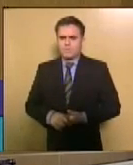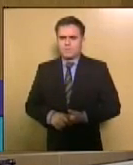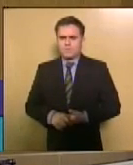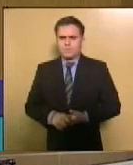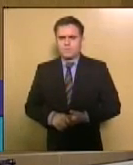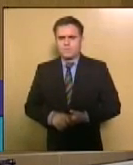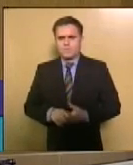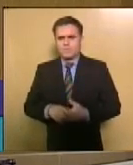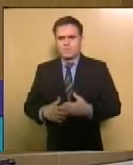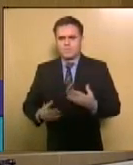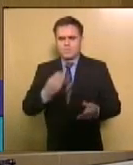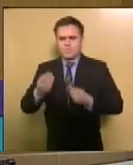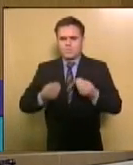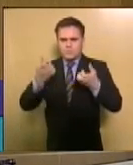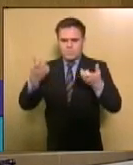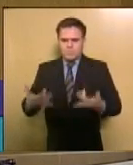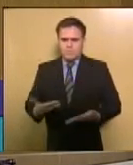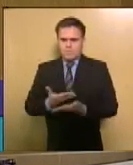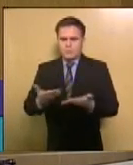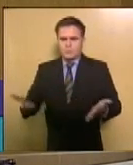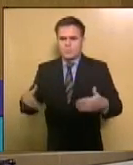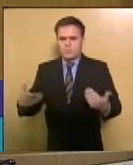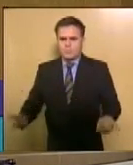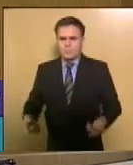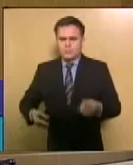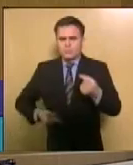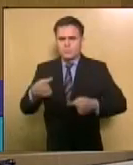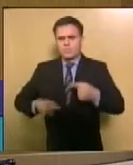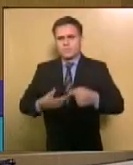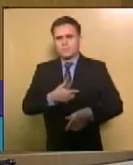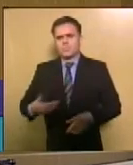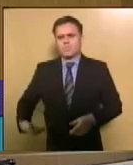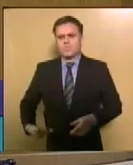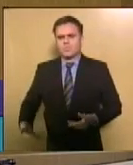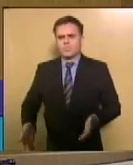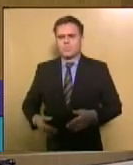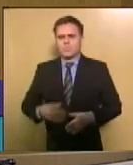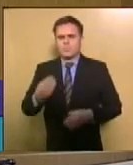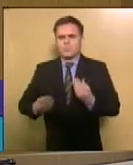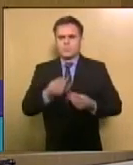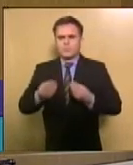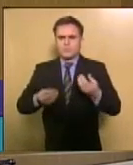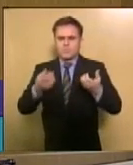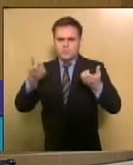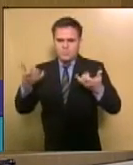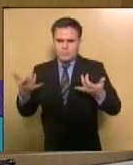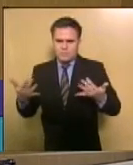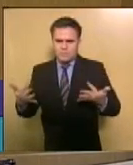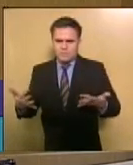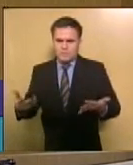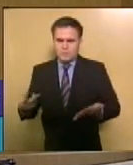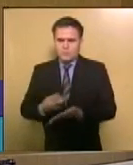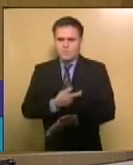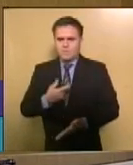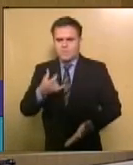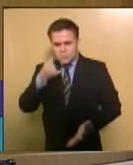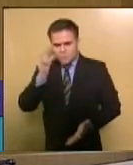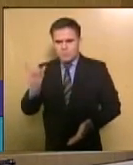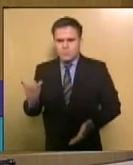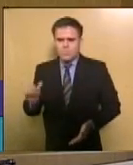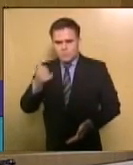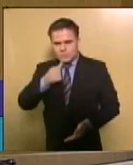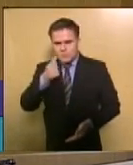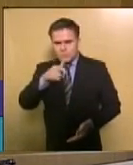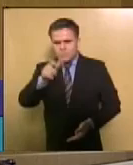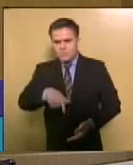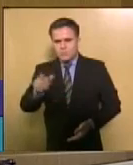Então como é que a gente explica isso do ponto de vista de uma política pública como é que a gente consegue evitar o homicídio da mulher branca